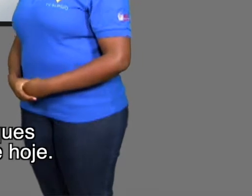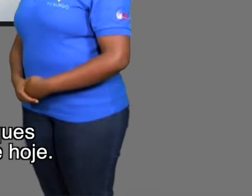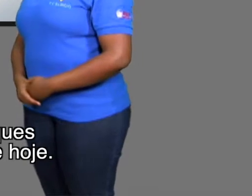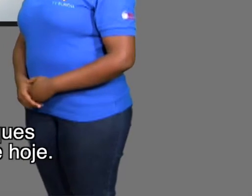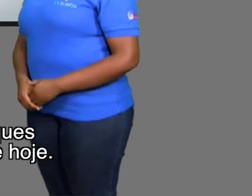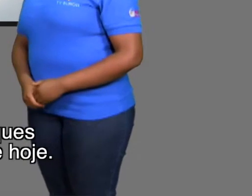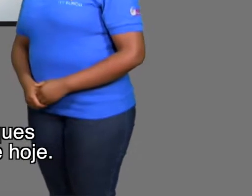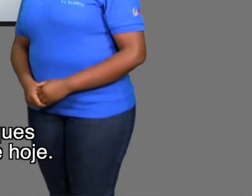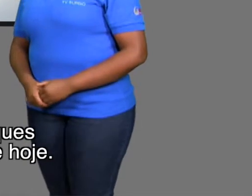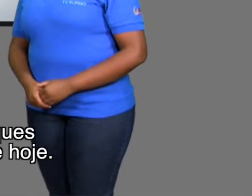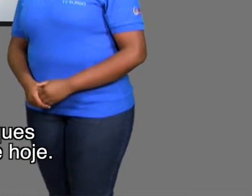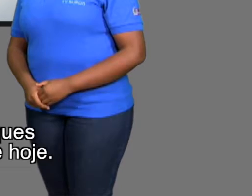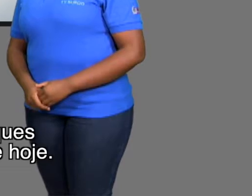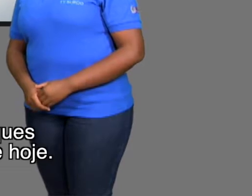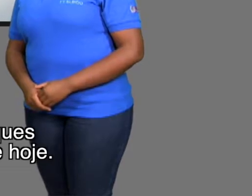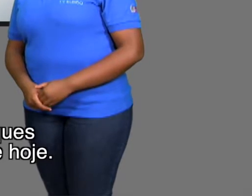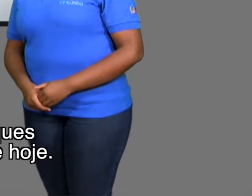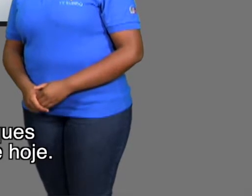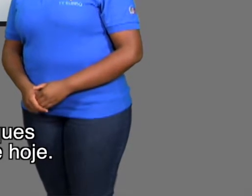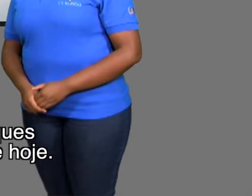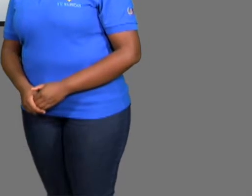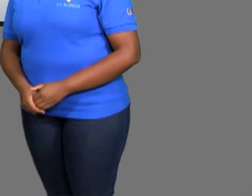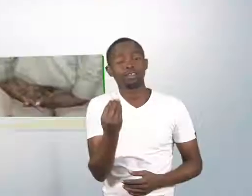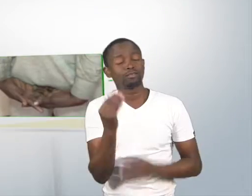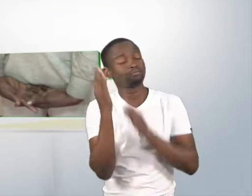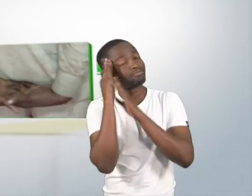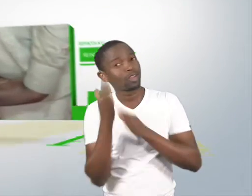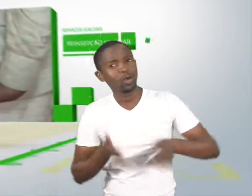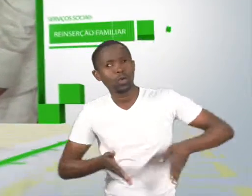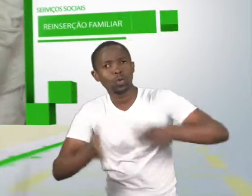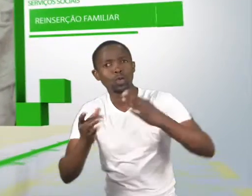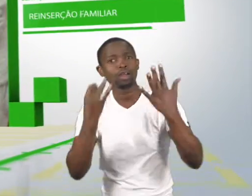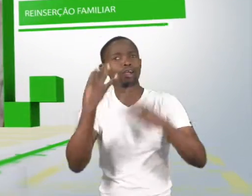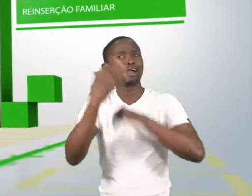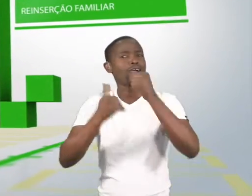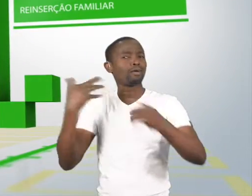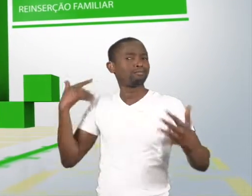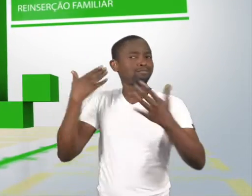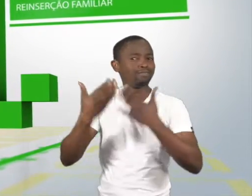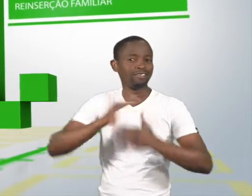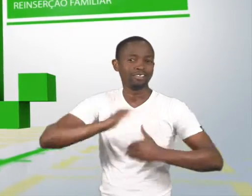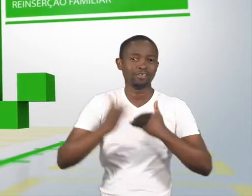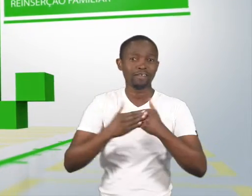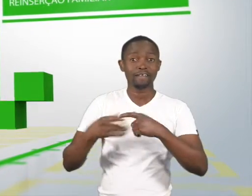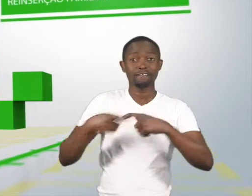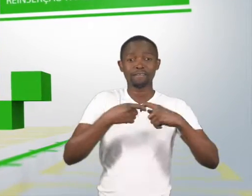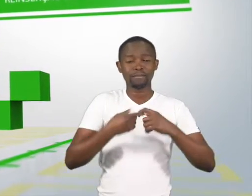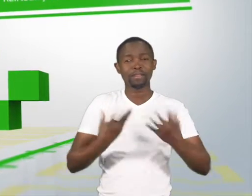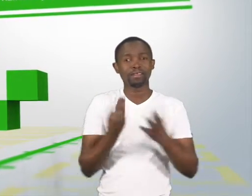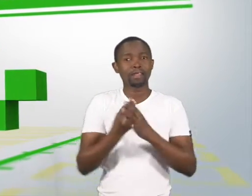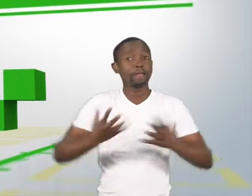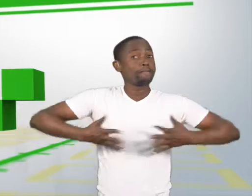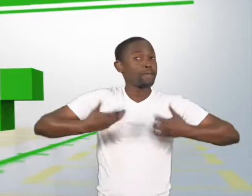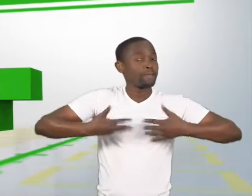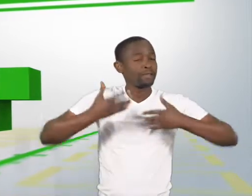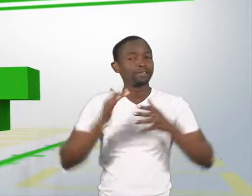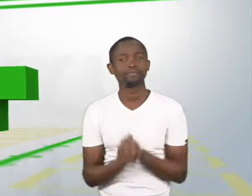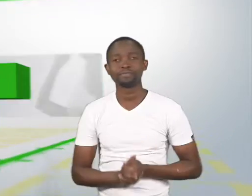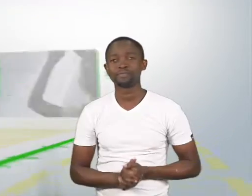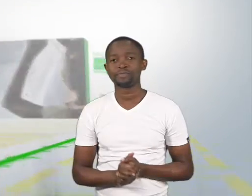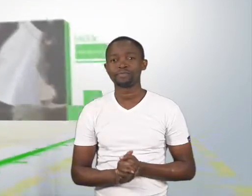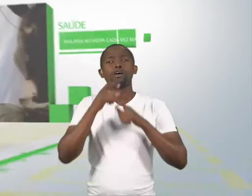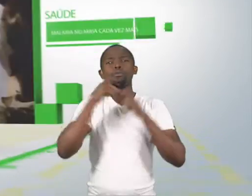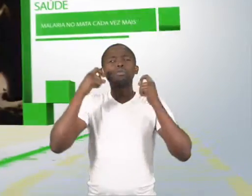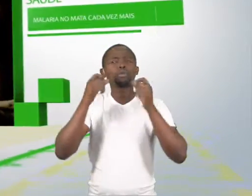Confira os destaques para o programa de hoje. 7 anos depois, menino de rua volta ao convívio